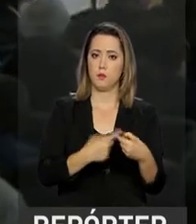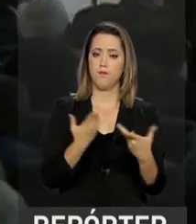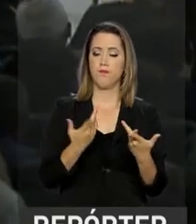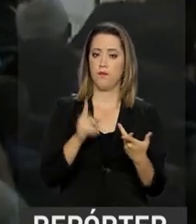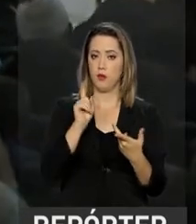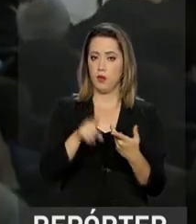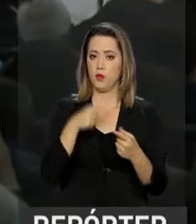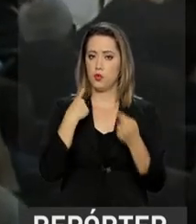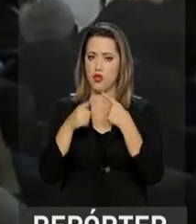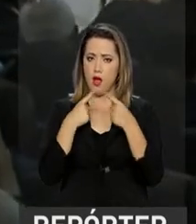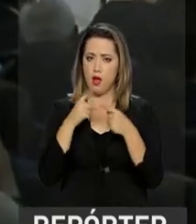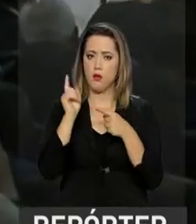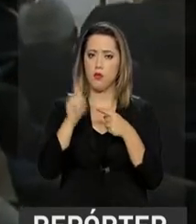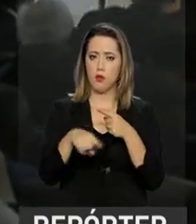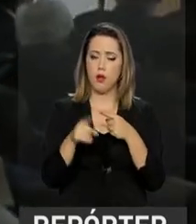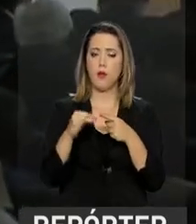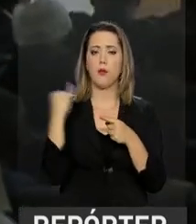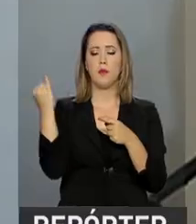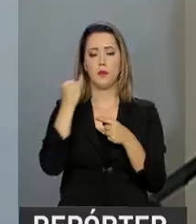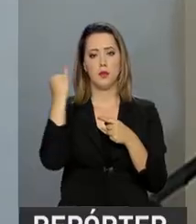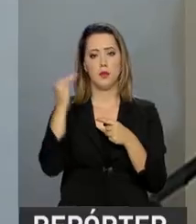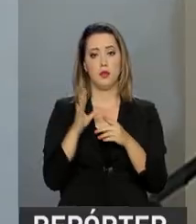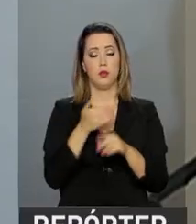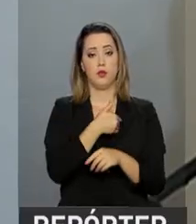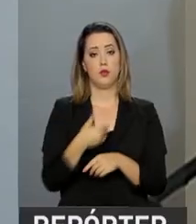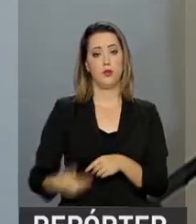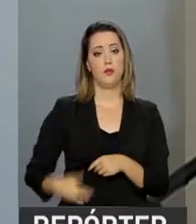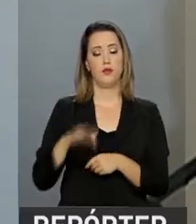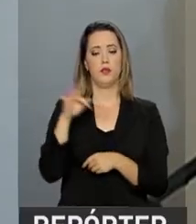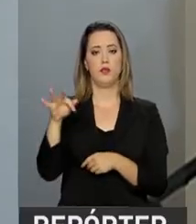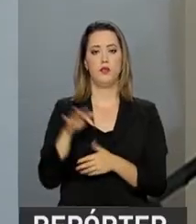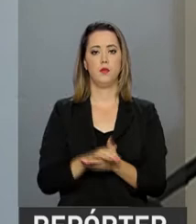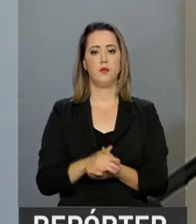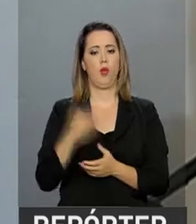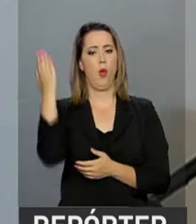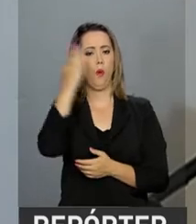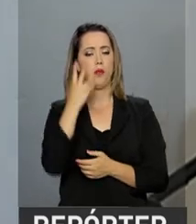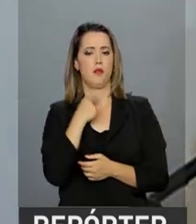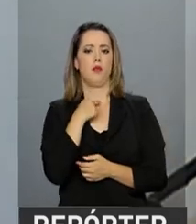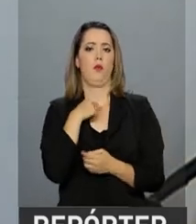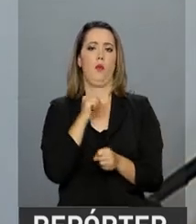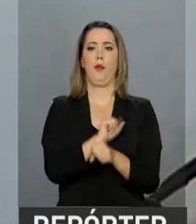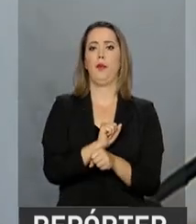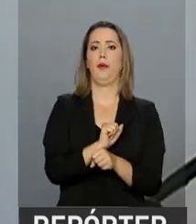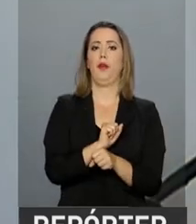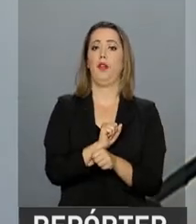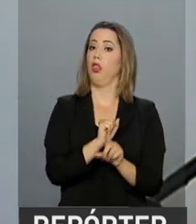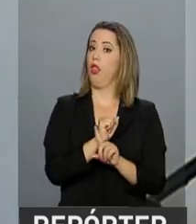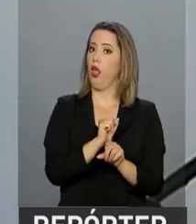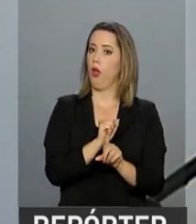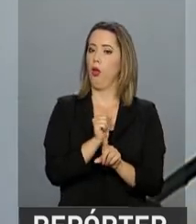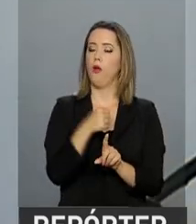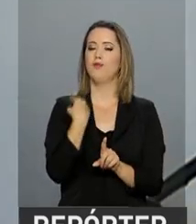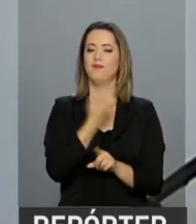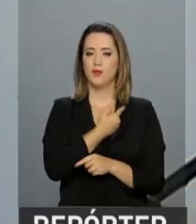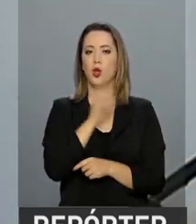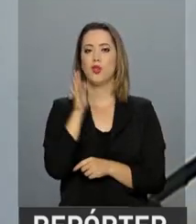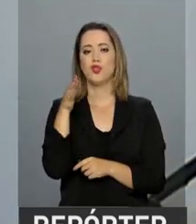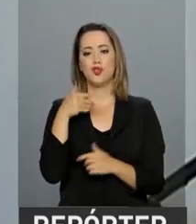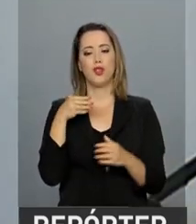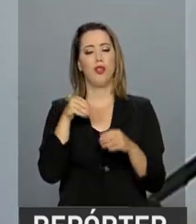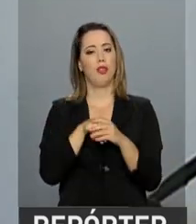o diálogo é uma marca do governo federal o brasil não pode parar e vejam que nós na área federal como tem feito joão